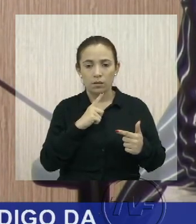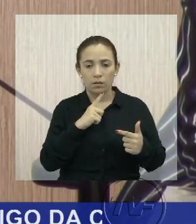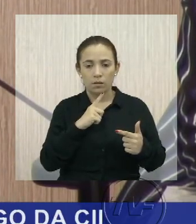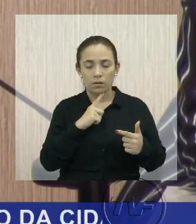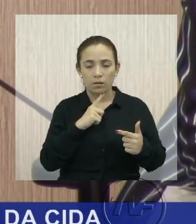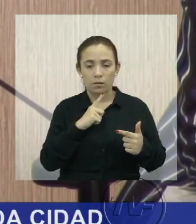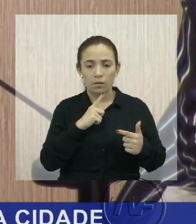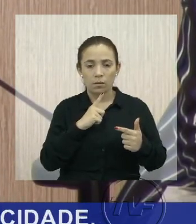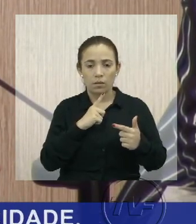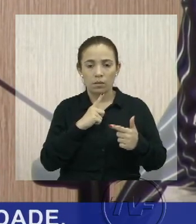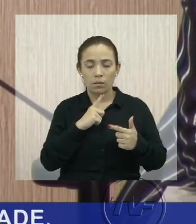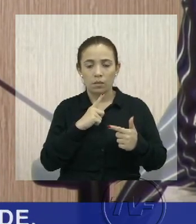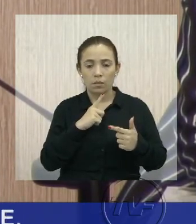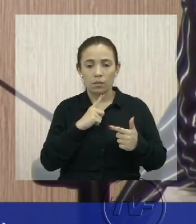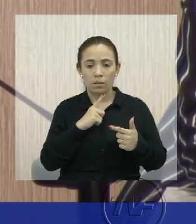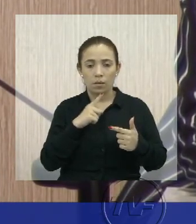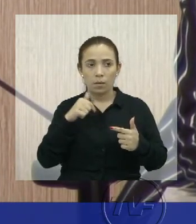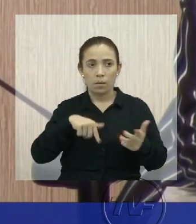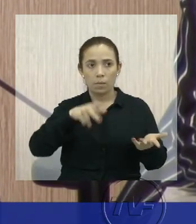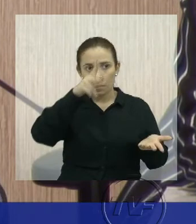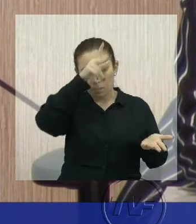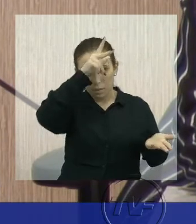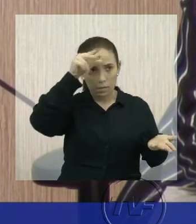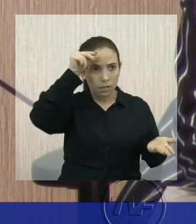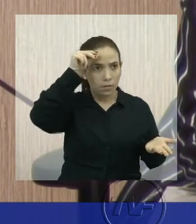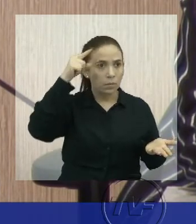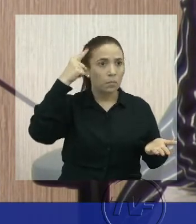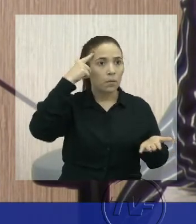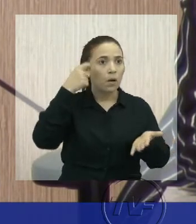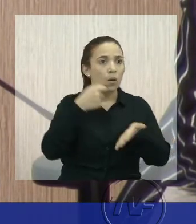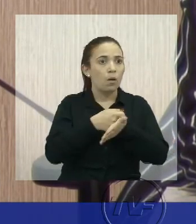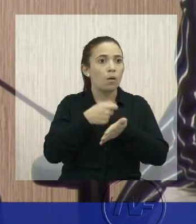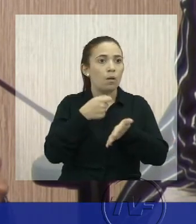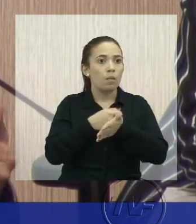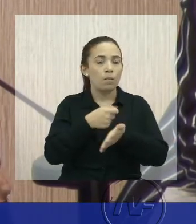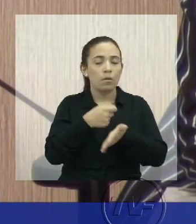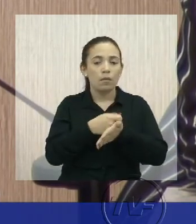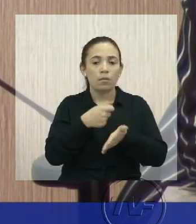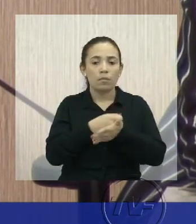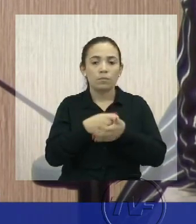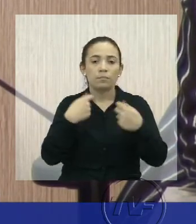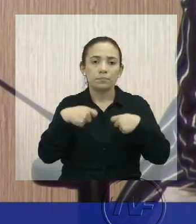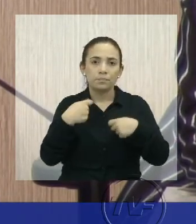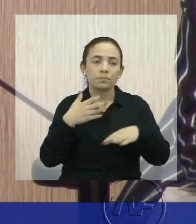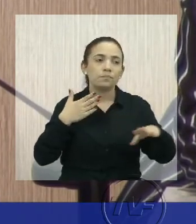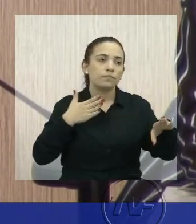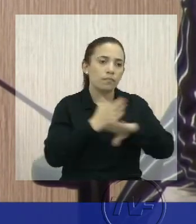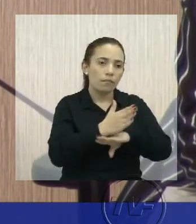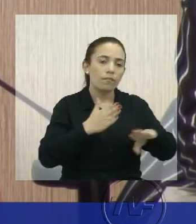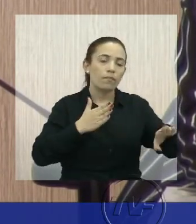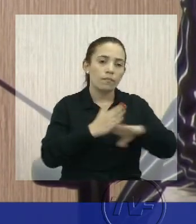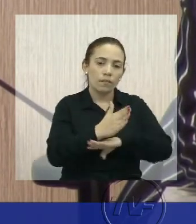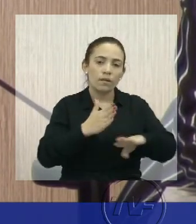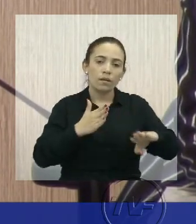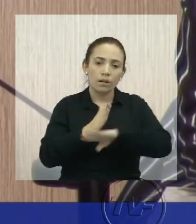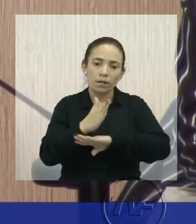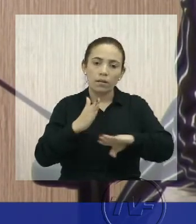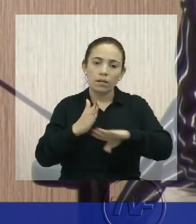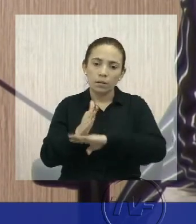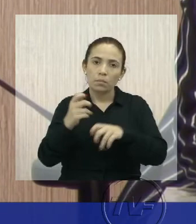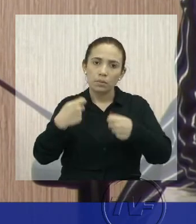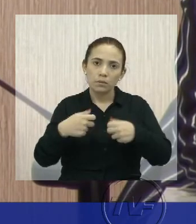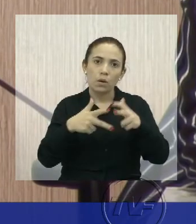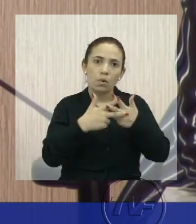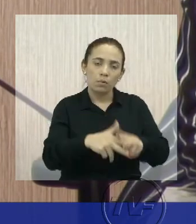outras prioridades. E cria para a prefeitura uma obrigação de ter que bater em cada porta da cidade de Fortaleza para dizer que tem que consertar a